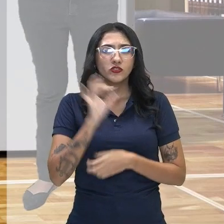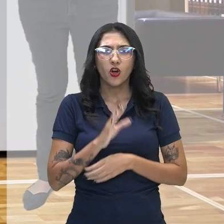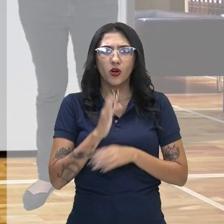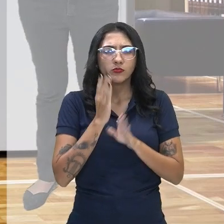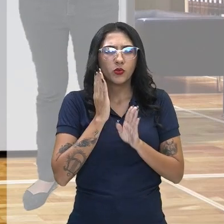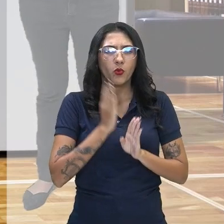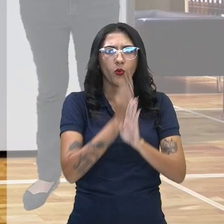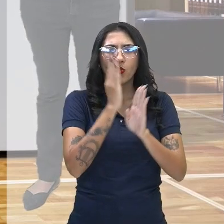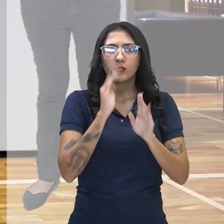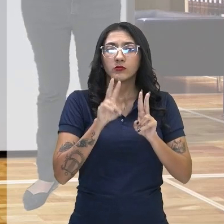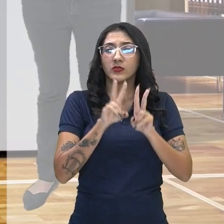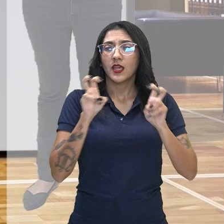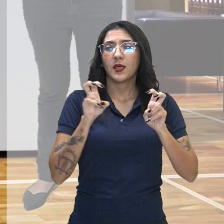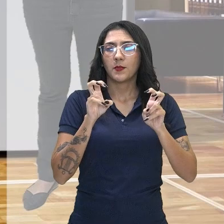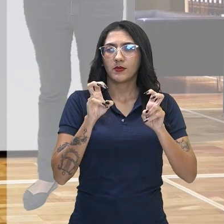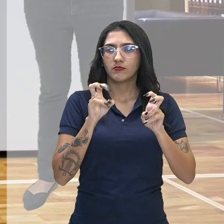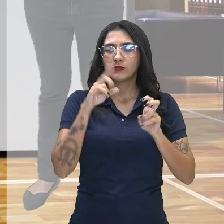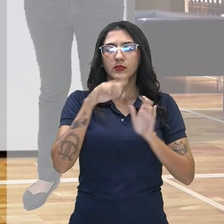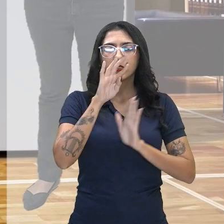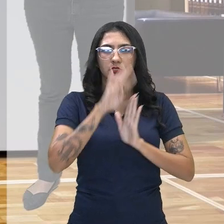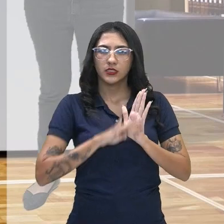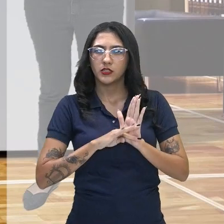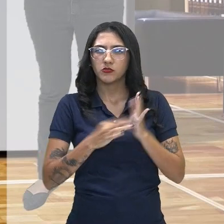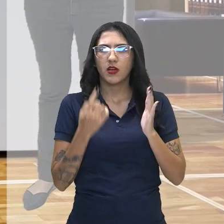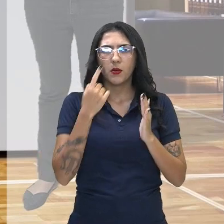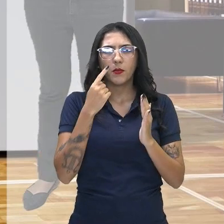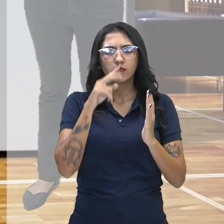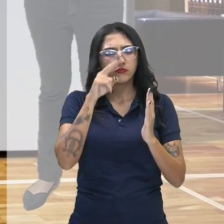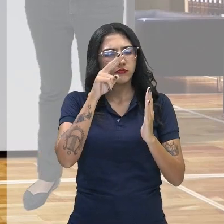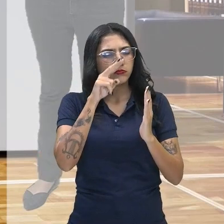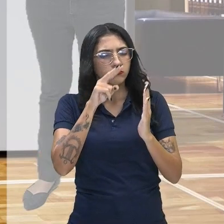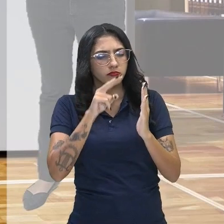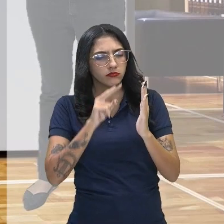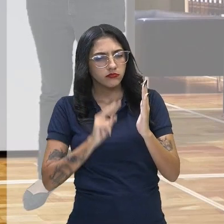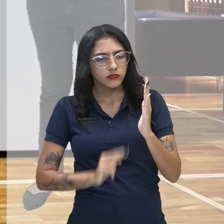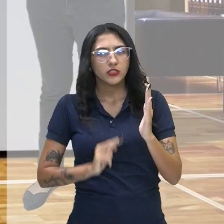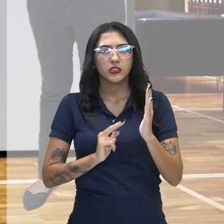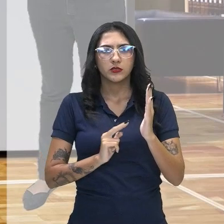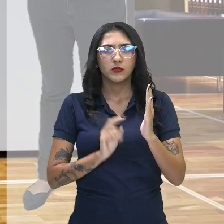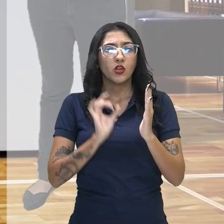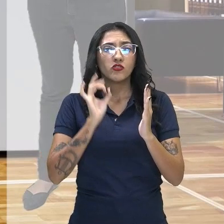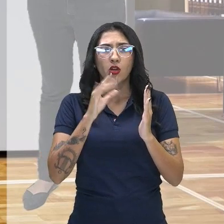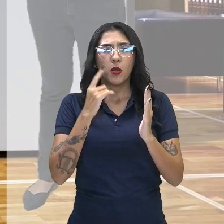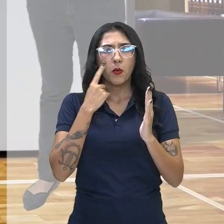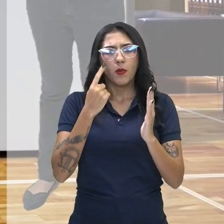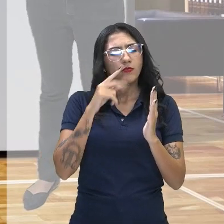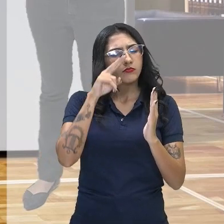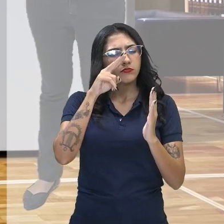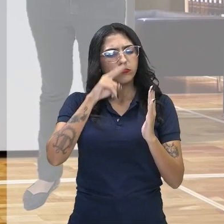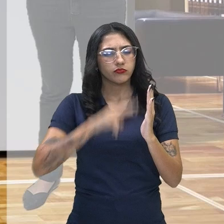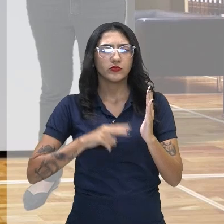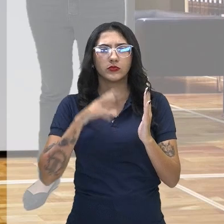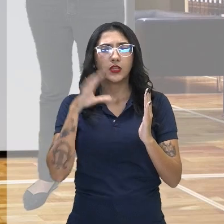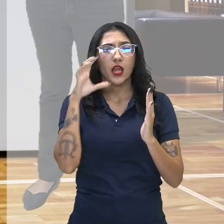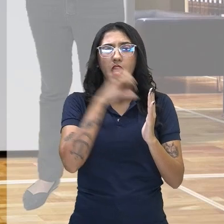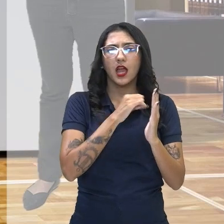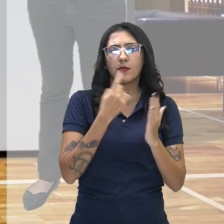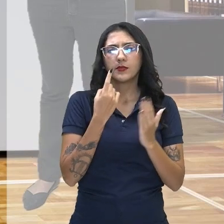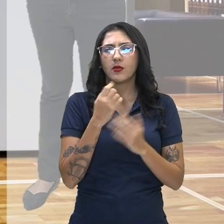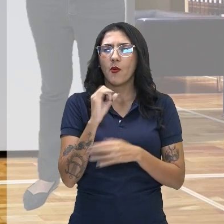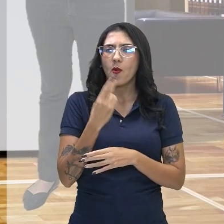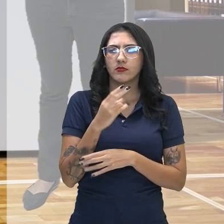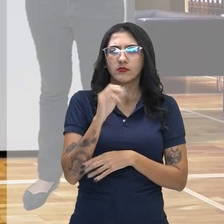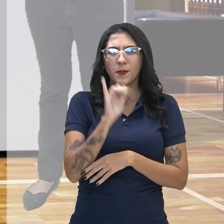do texto. Então, você bateu o olho ali, deu uma geral no texto, né? Olhou assim só por alto, né? Viu uma imagem, viu